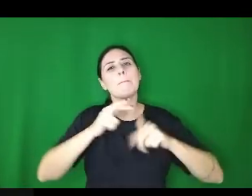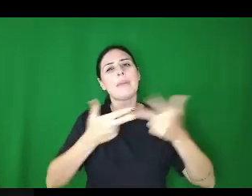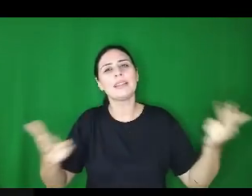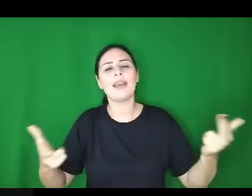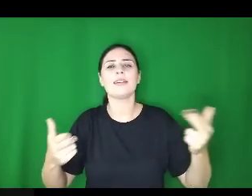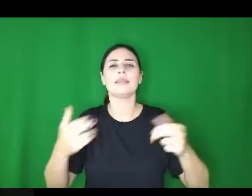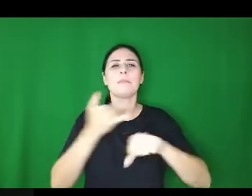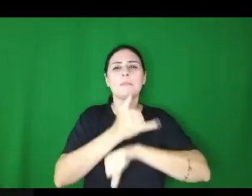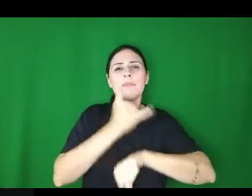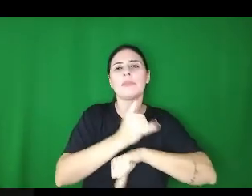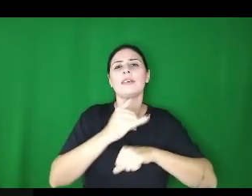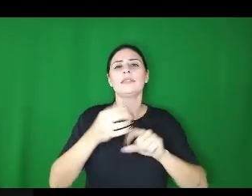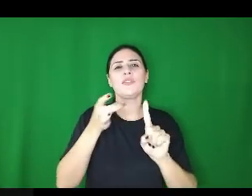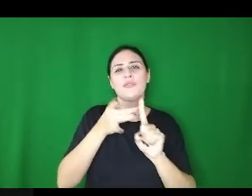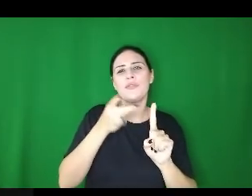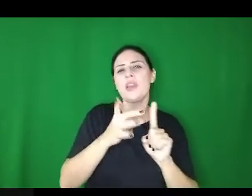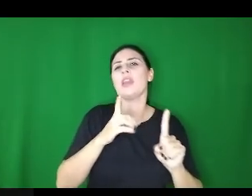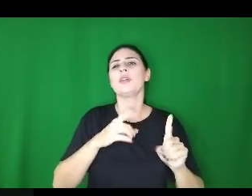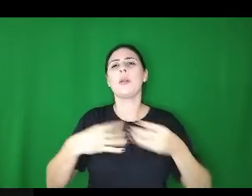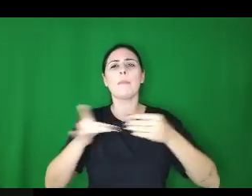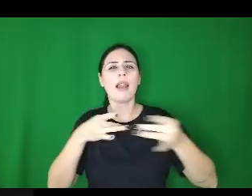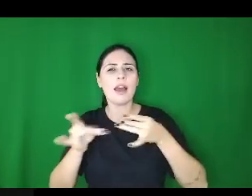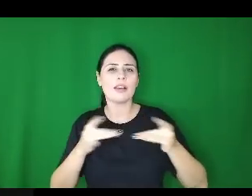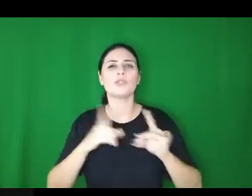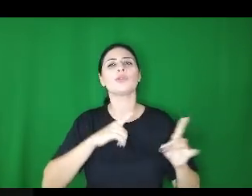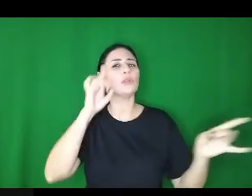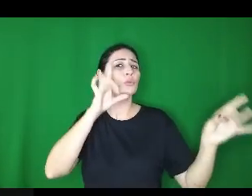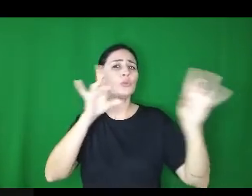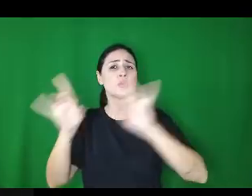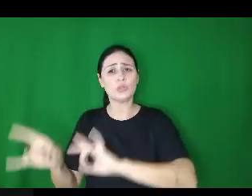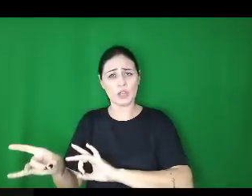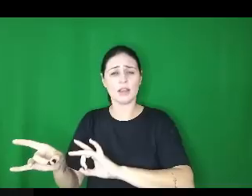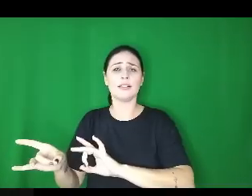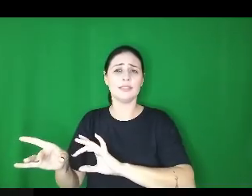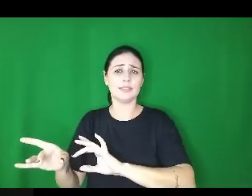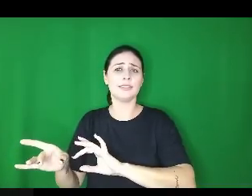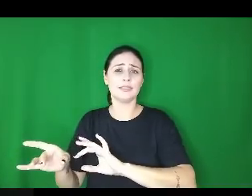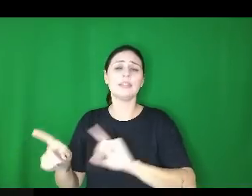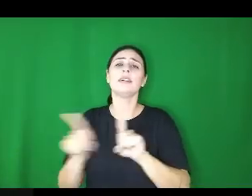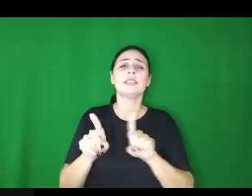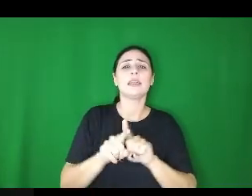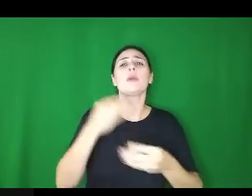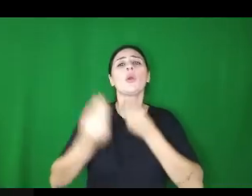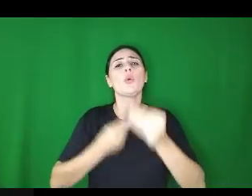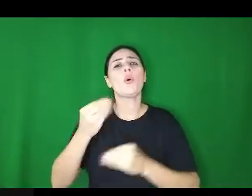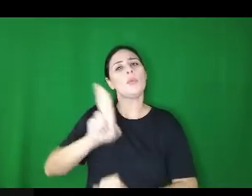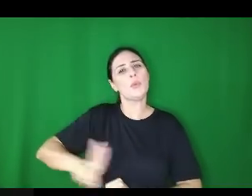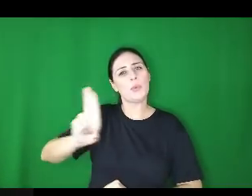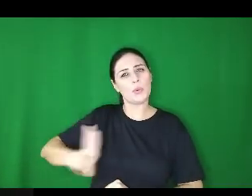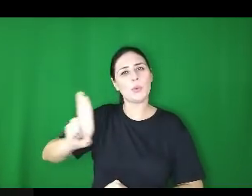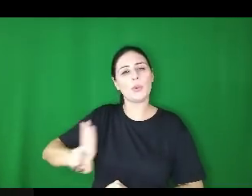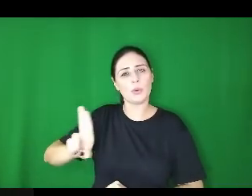que priorizar, tá? Não é importância, não é se é mais importante ou menos importante, porque todos